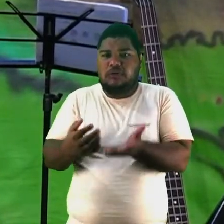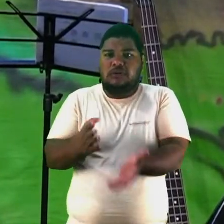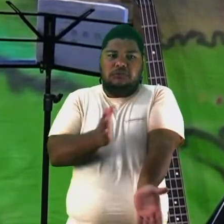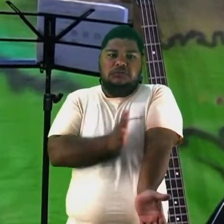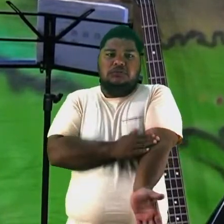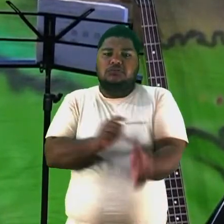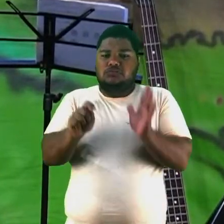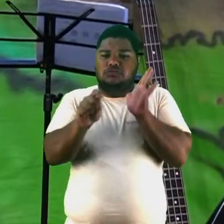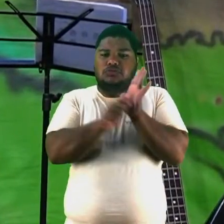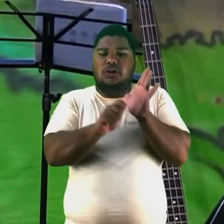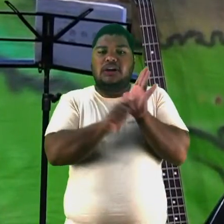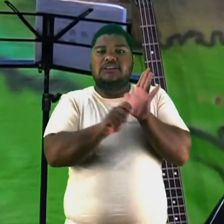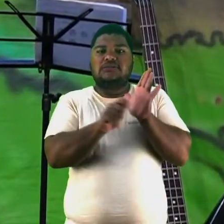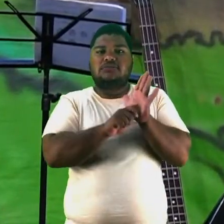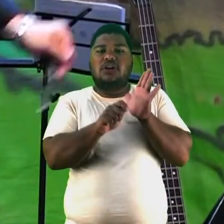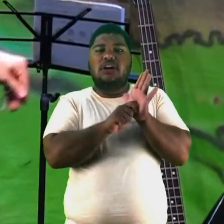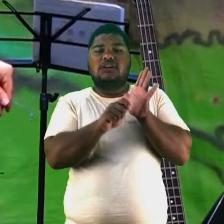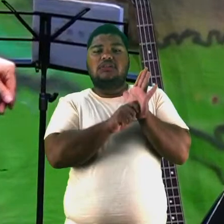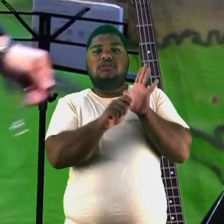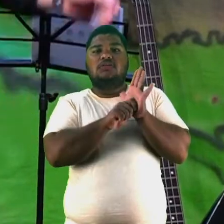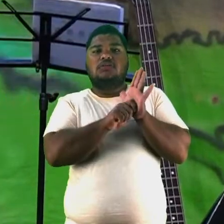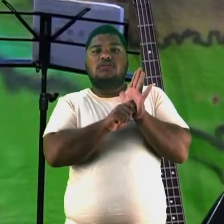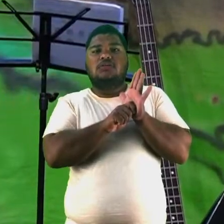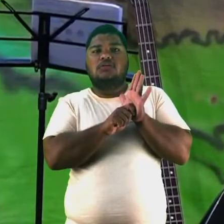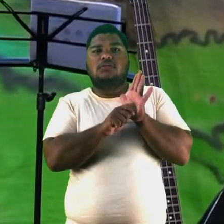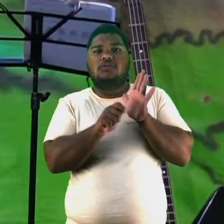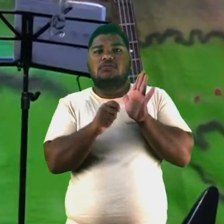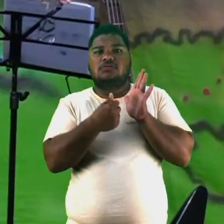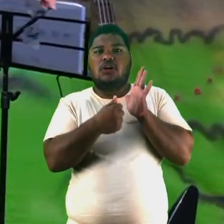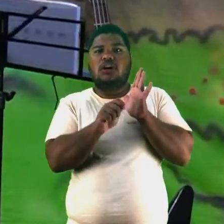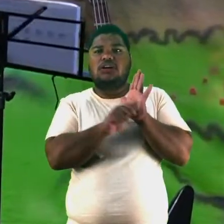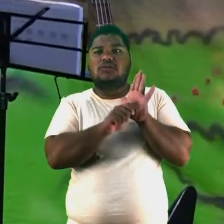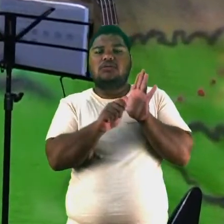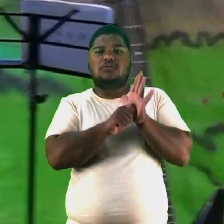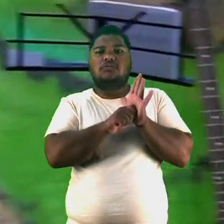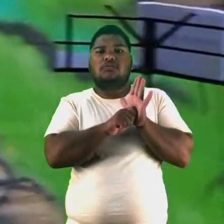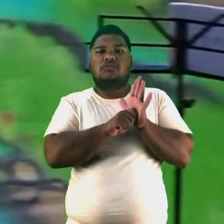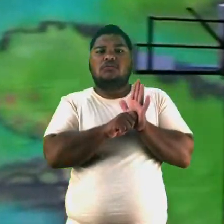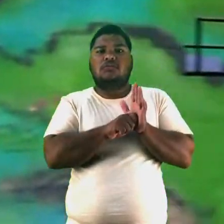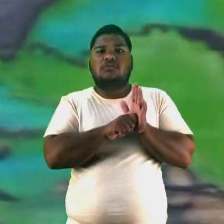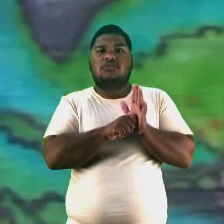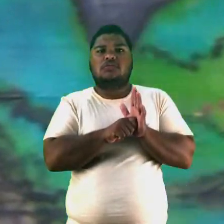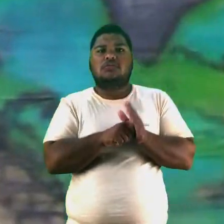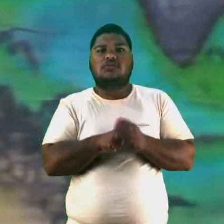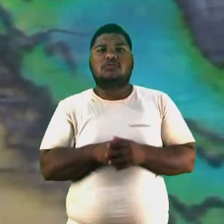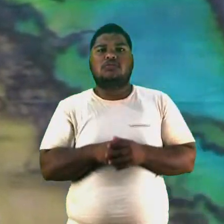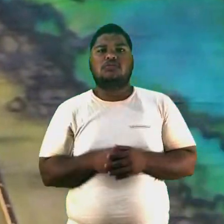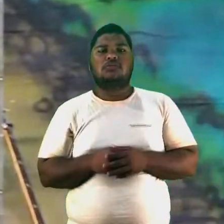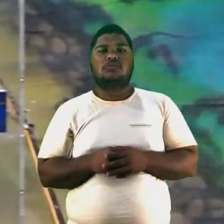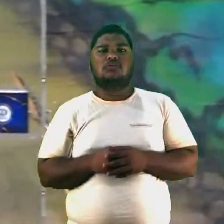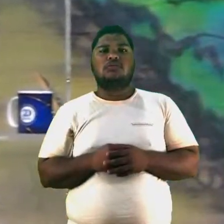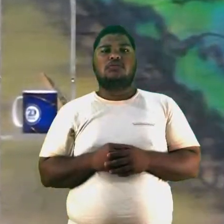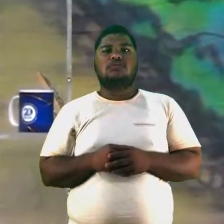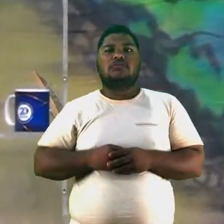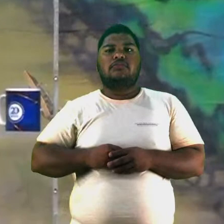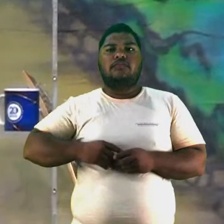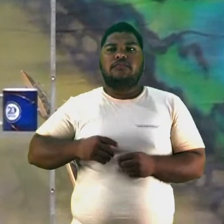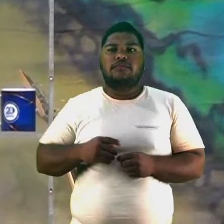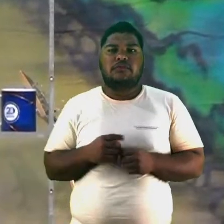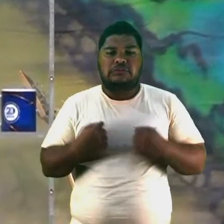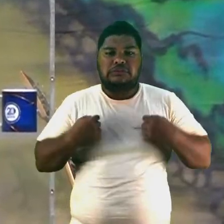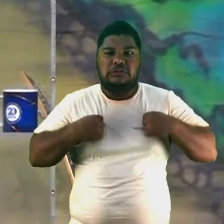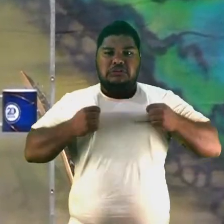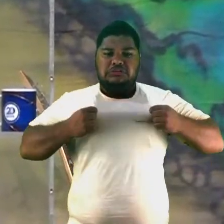rua, não sabe nem onde é que estava, perdeu o celular dele, foi roubado o celular, talvez tomaram o tênis, ficou só com o short e